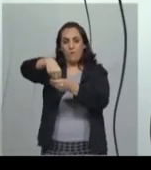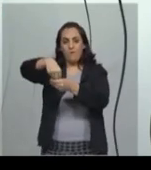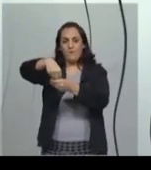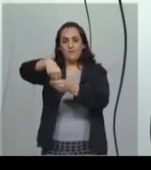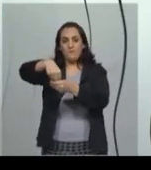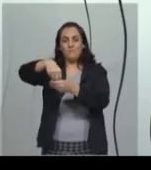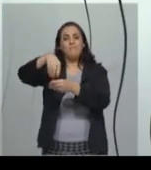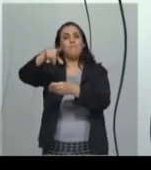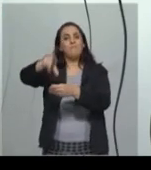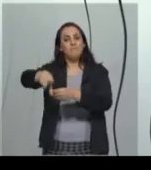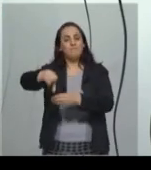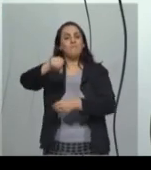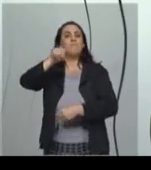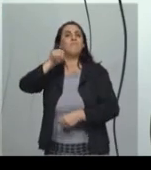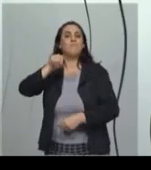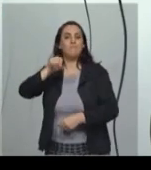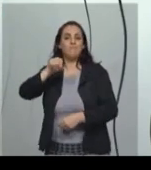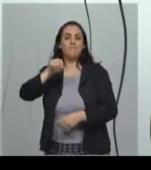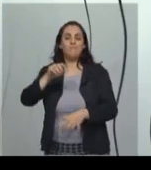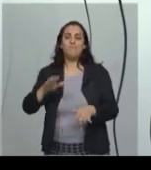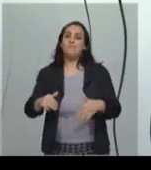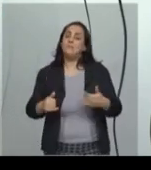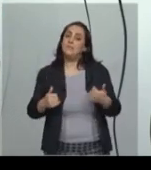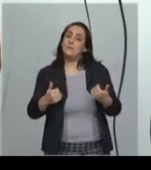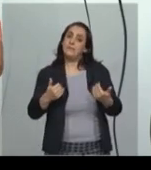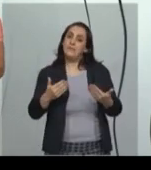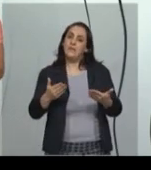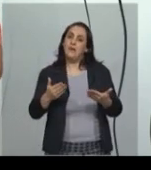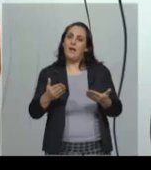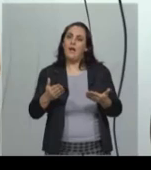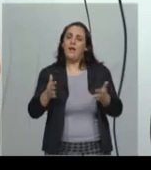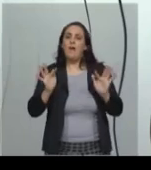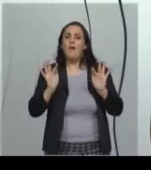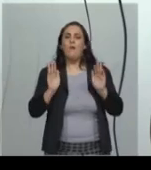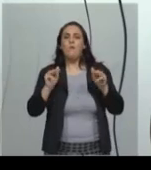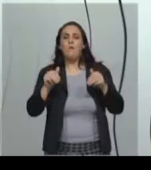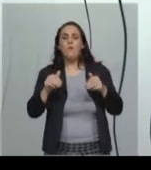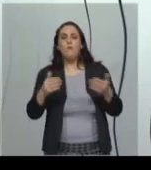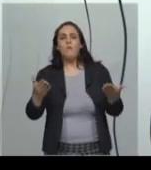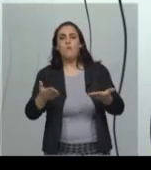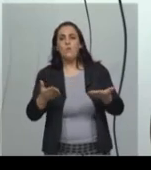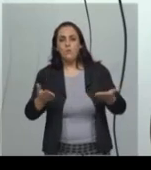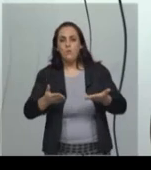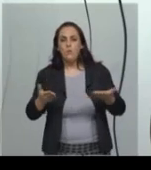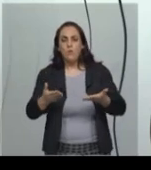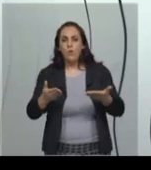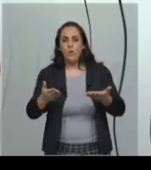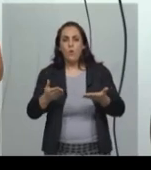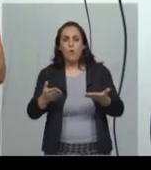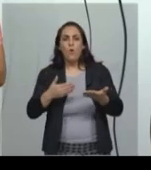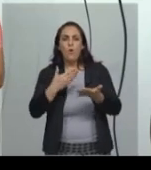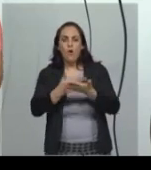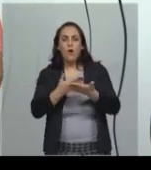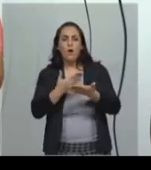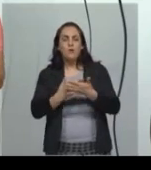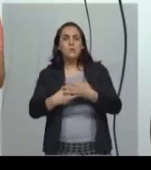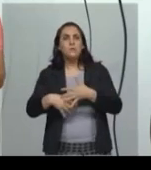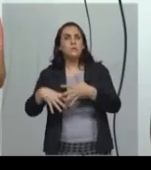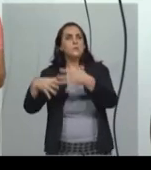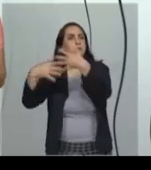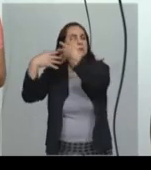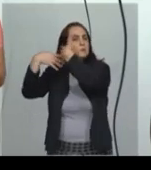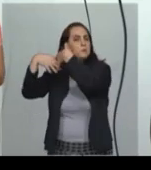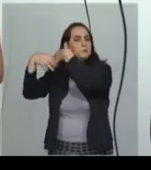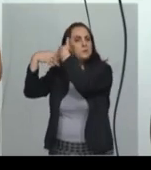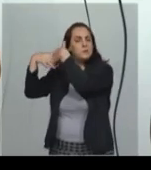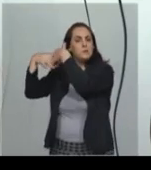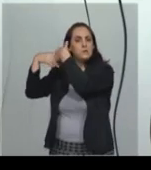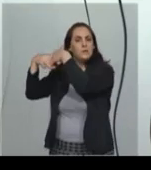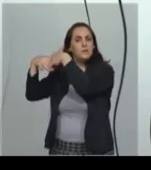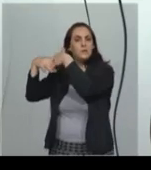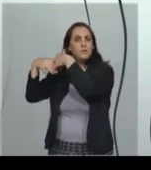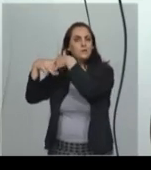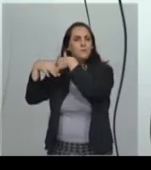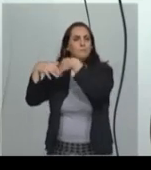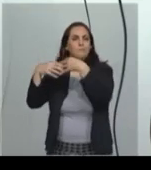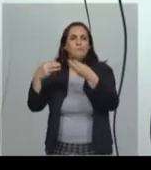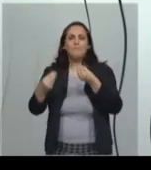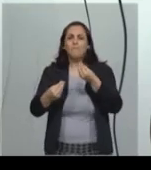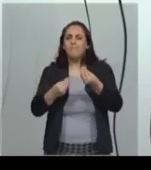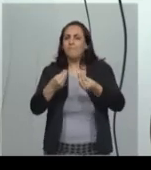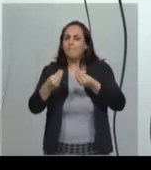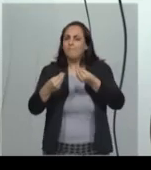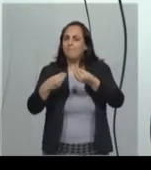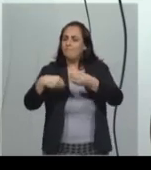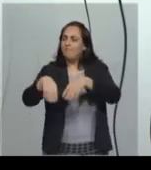E daí a gente finaliza a aula de hoje pensando nessa questão do pertencimento.